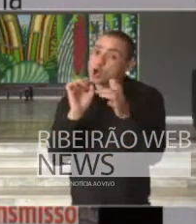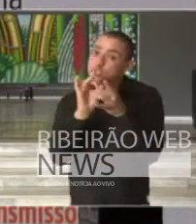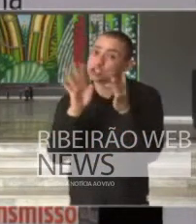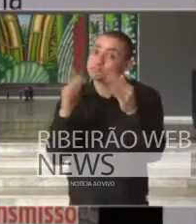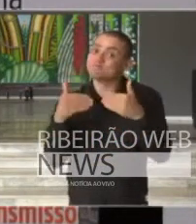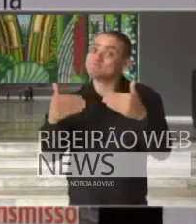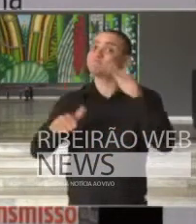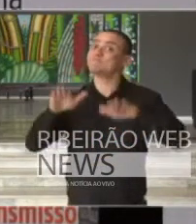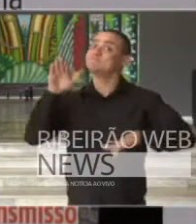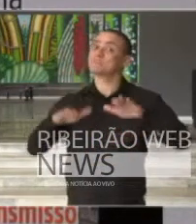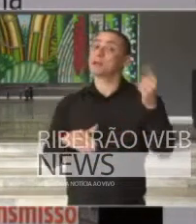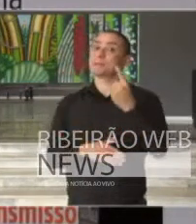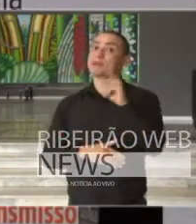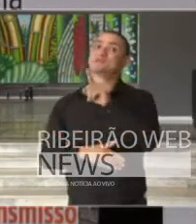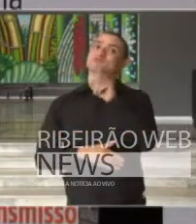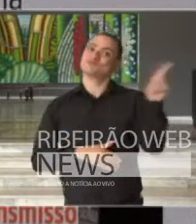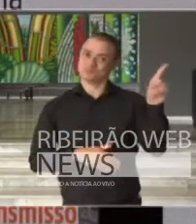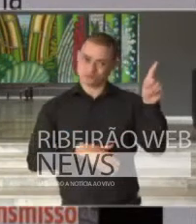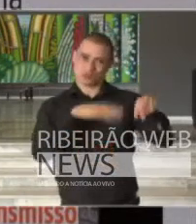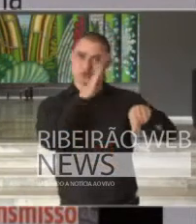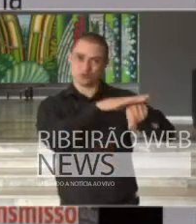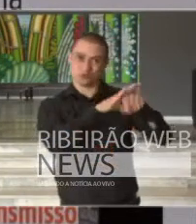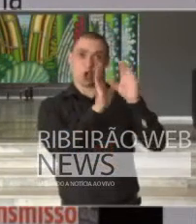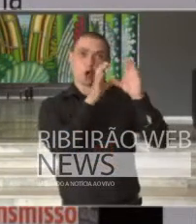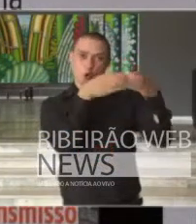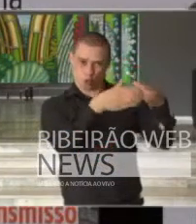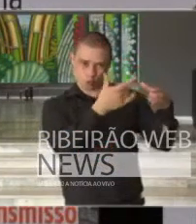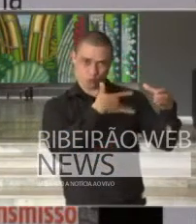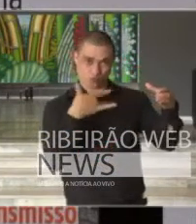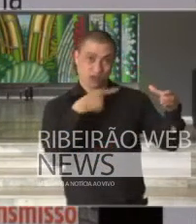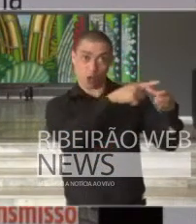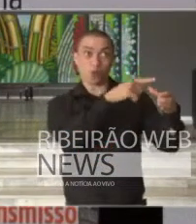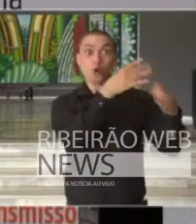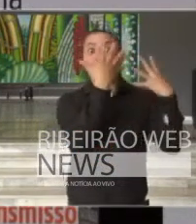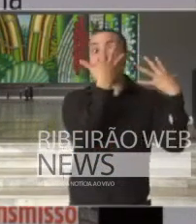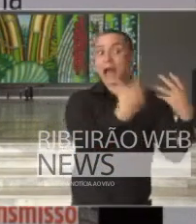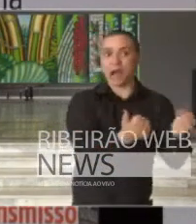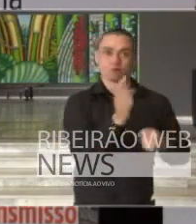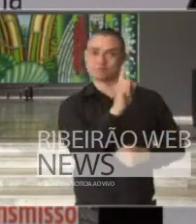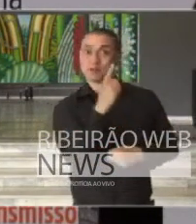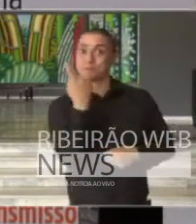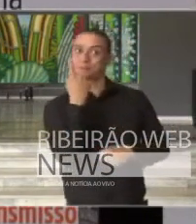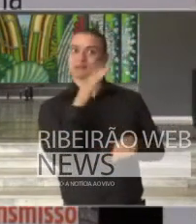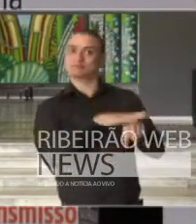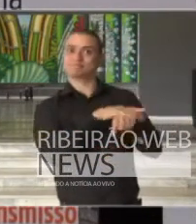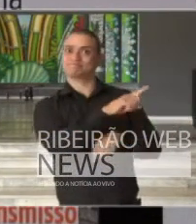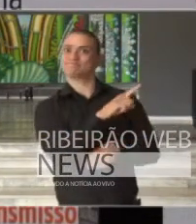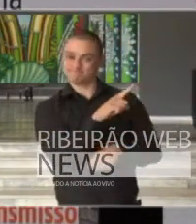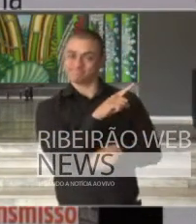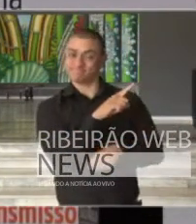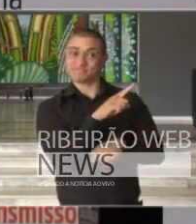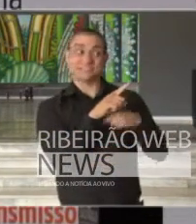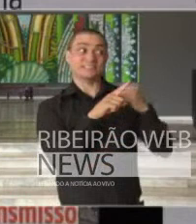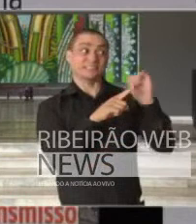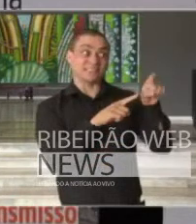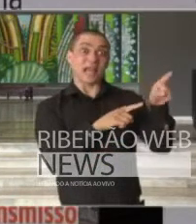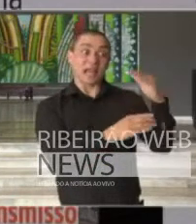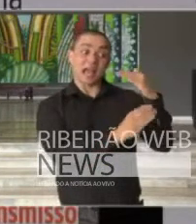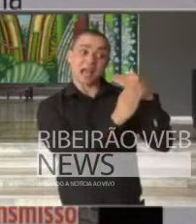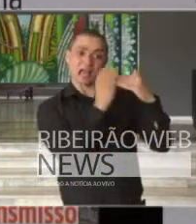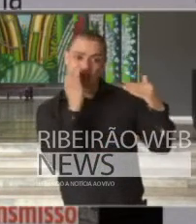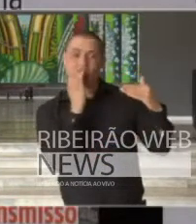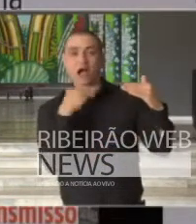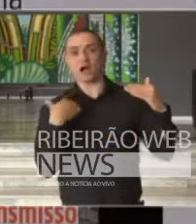dependerá exclusivamente também da decisão do Comitê de Contingência e da Secretaria de Saúde. Nós paramos quando estas